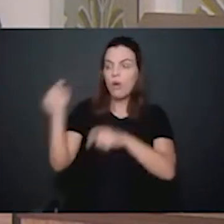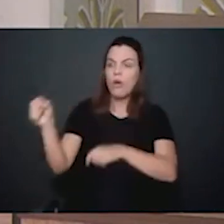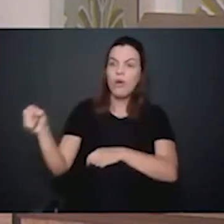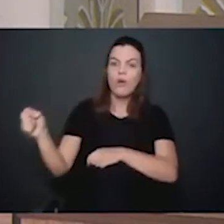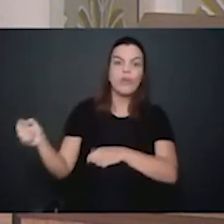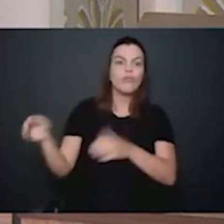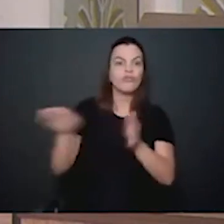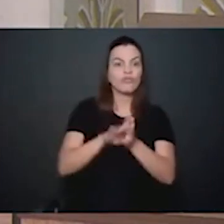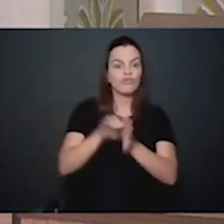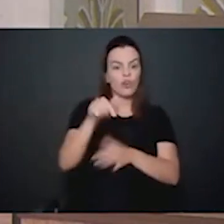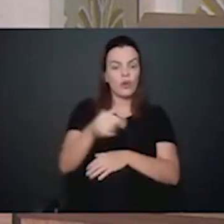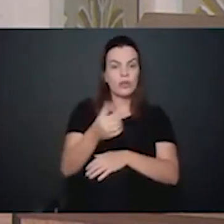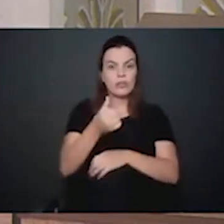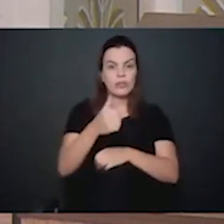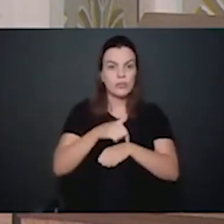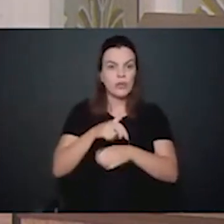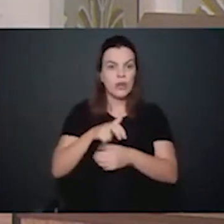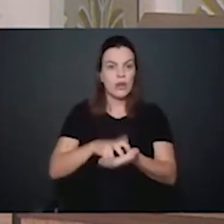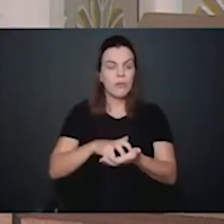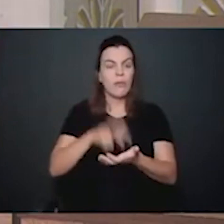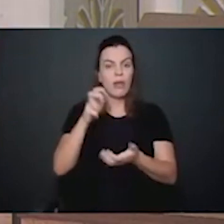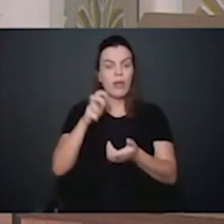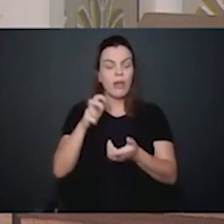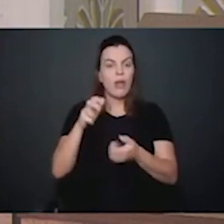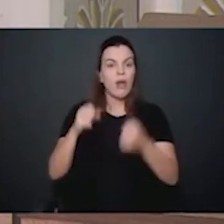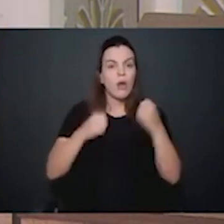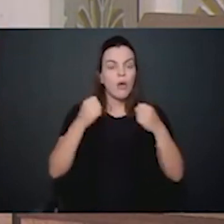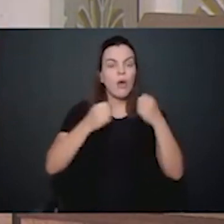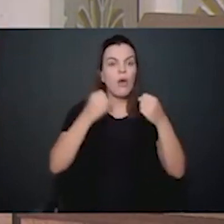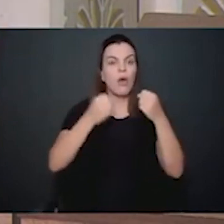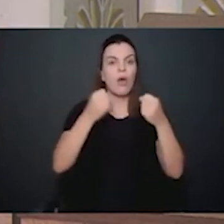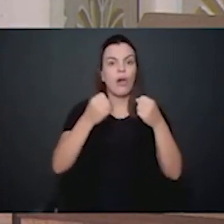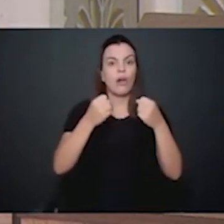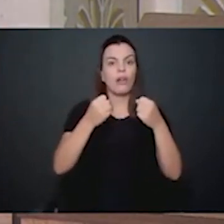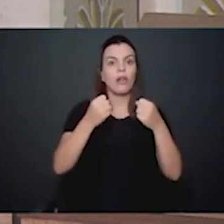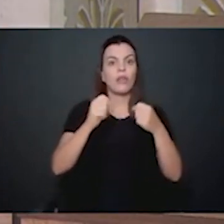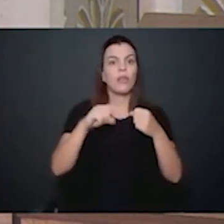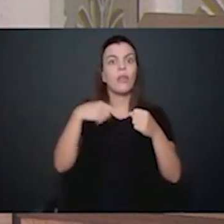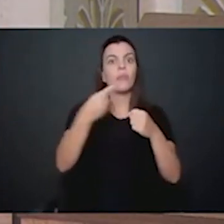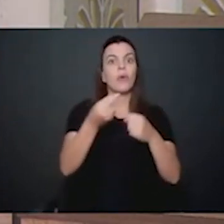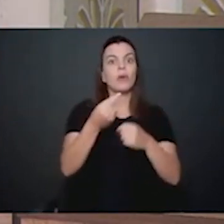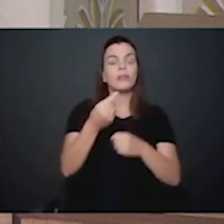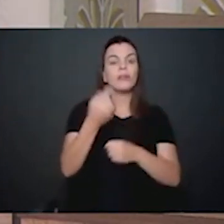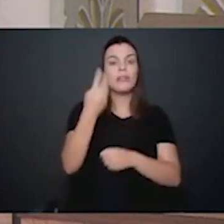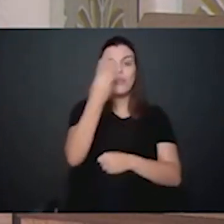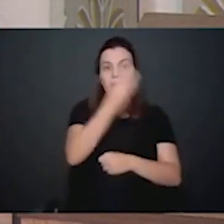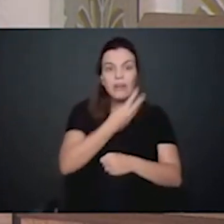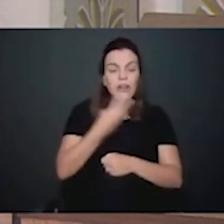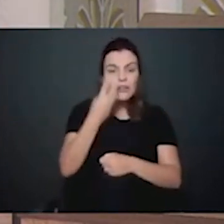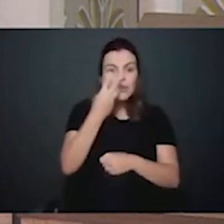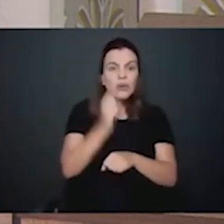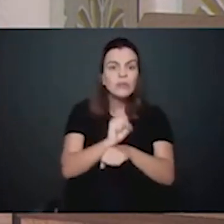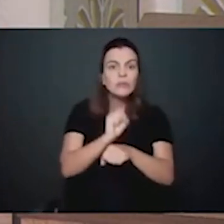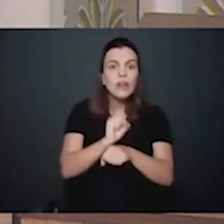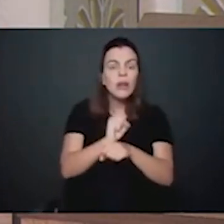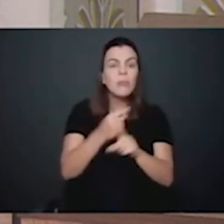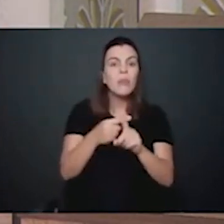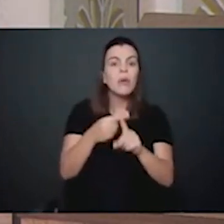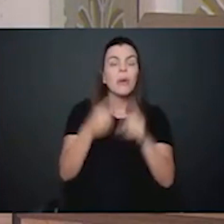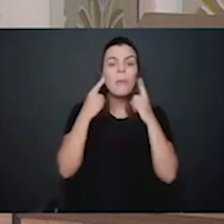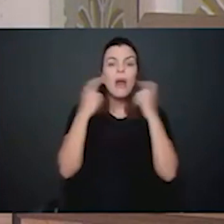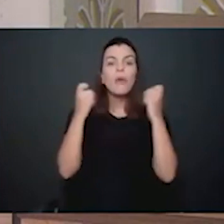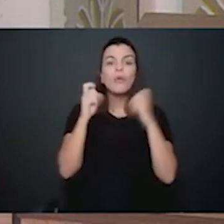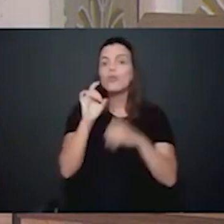três horas esperando para receber a sua medalha para depois voltar lá para sua casa a segunda